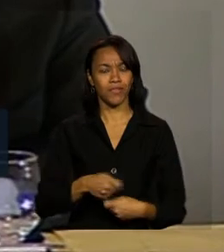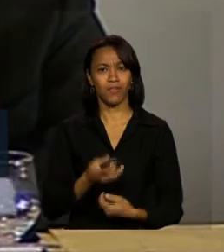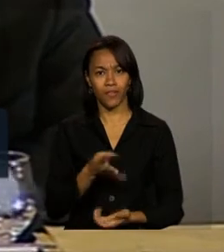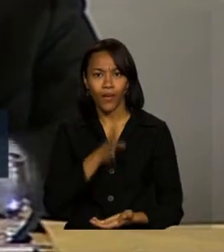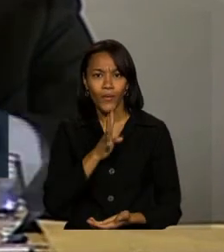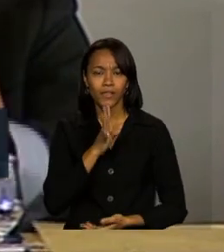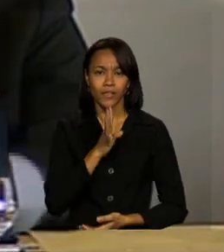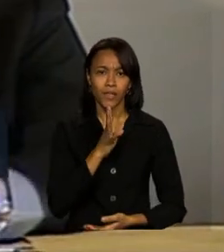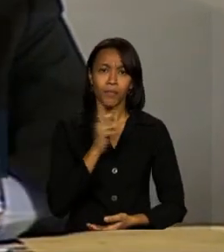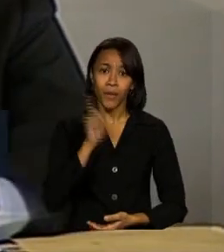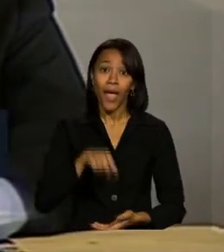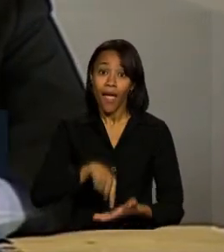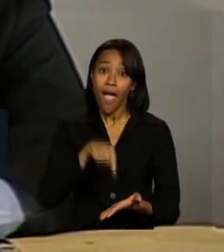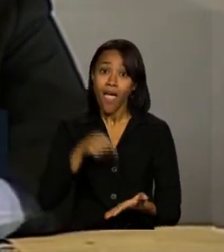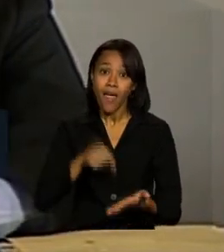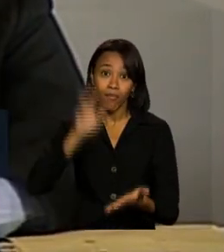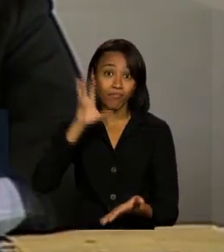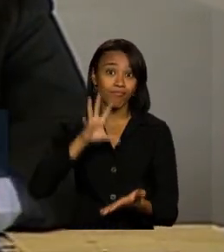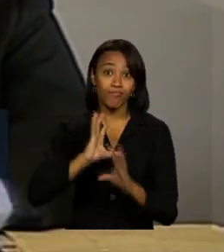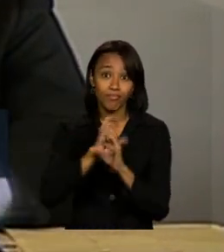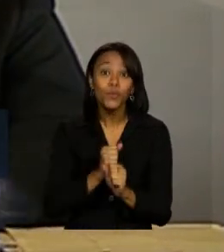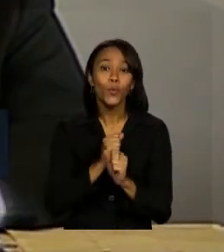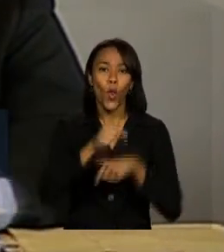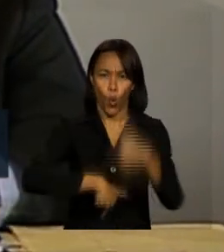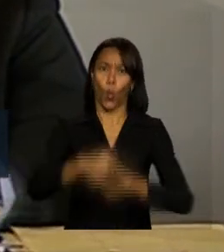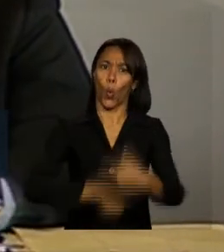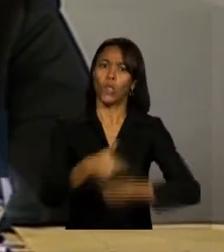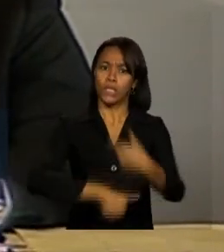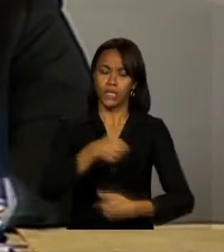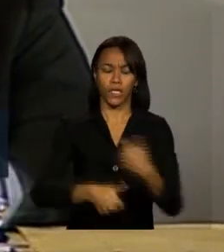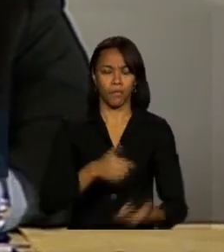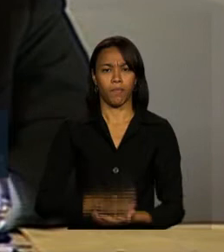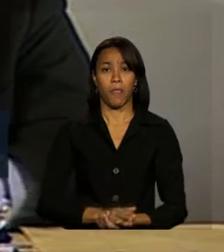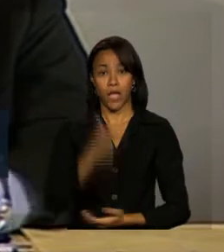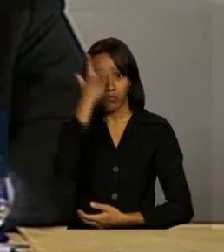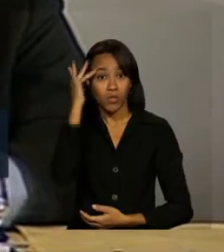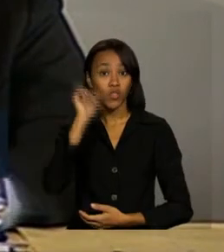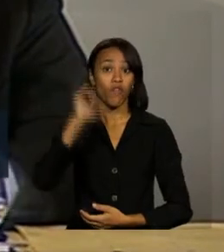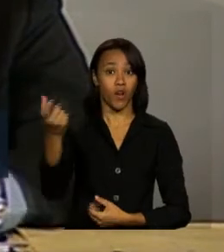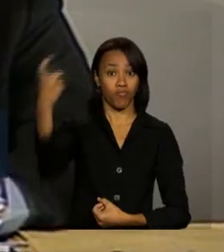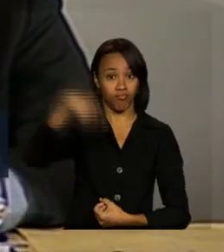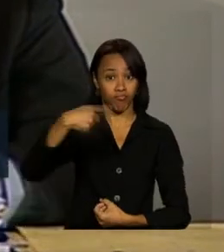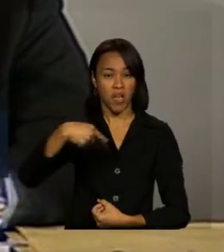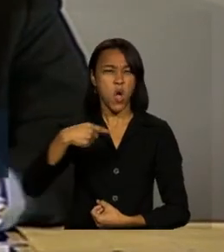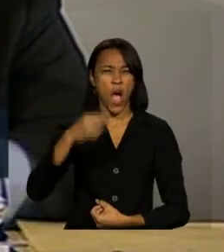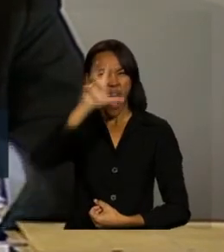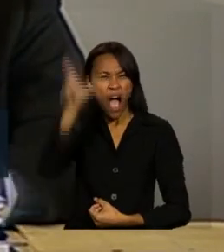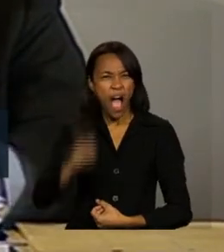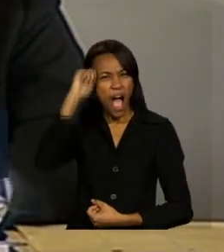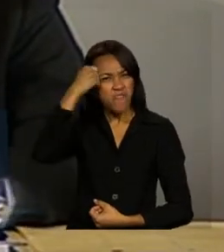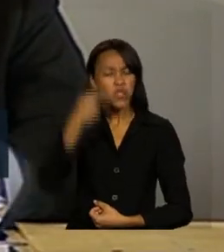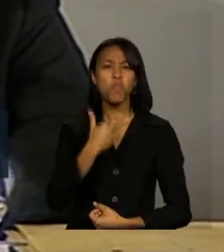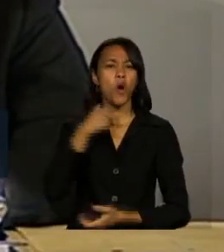extraordinária, porque ela é um instrumento de luta. Os colonialistas diziam que a África não podia escrever a história porque tratava-se